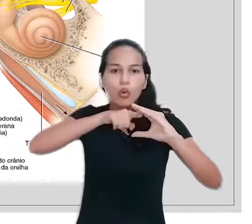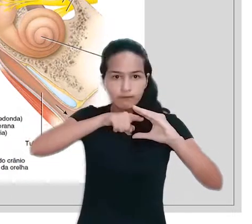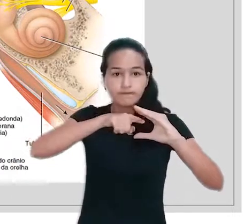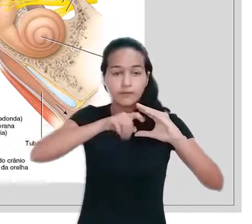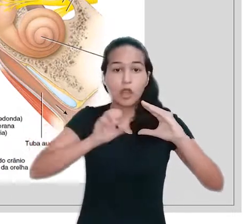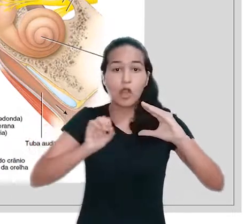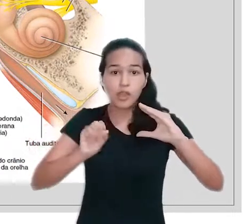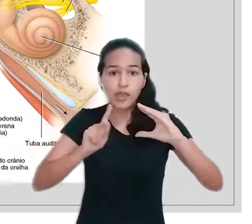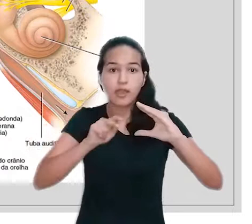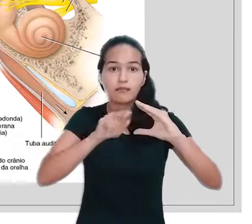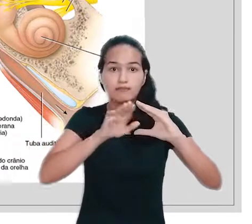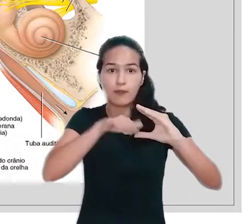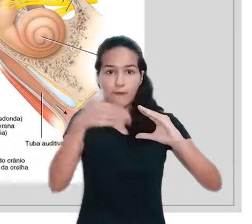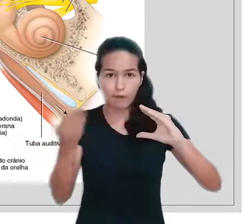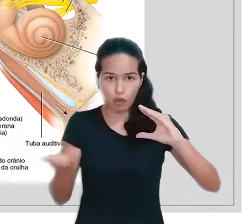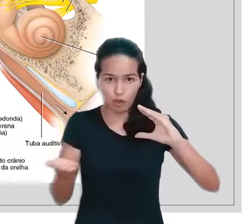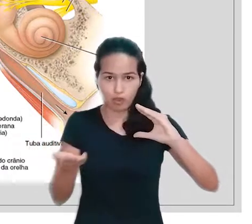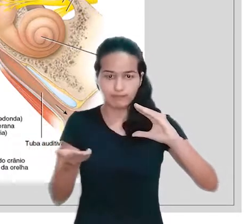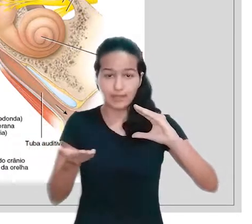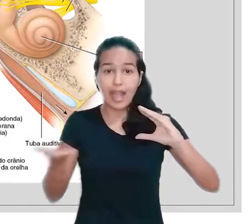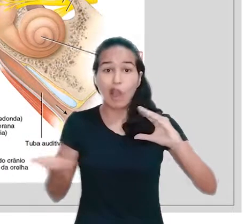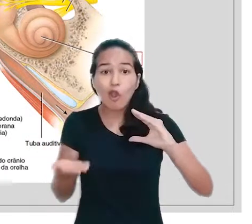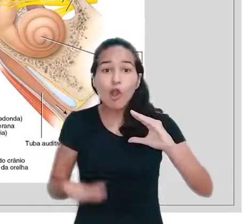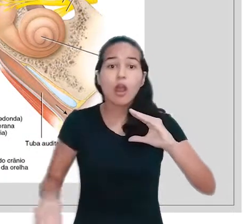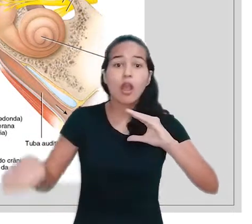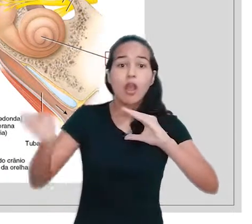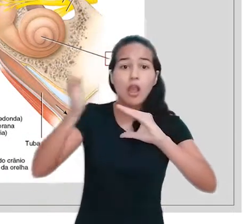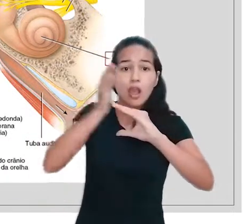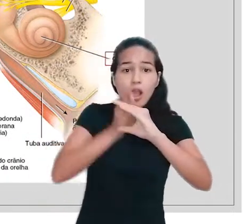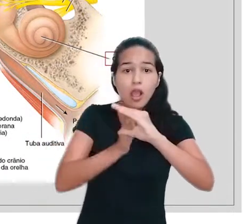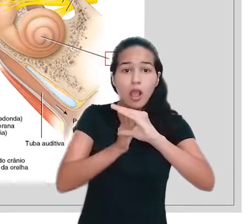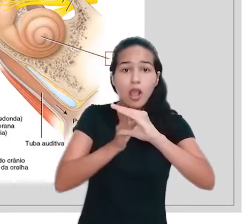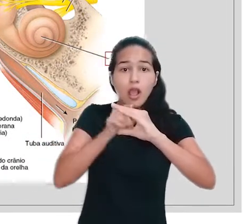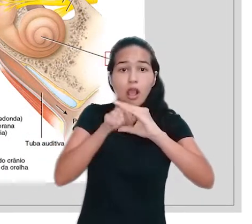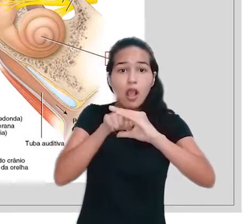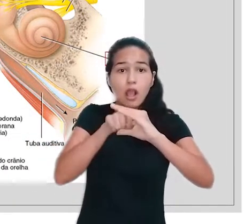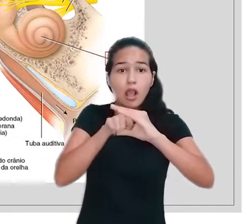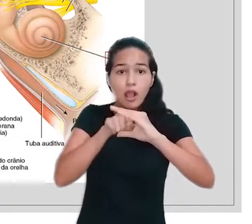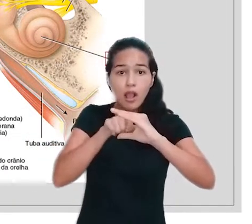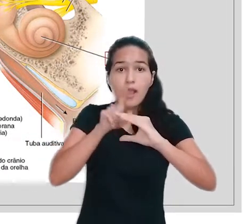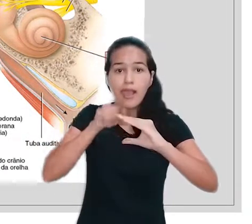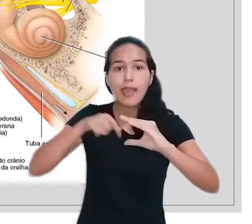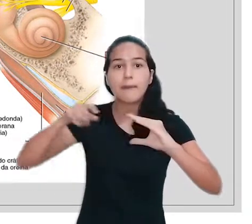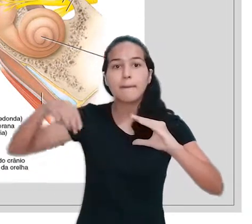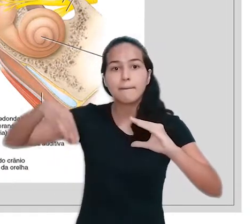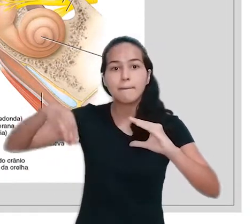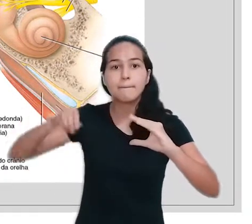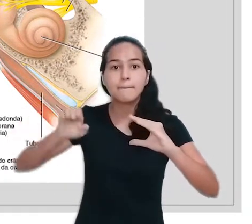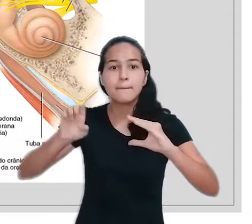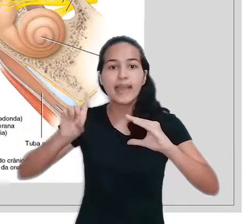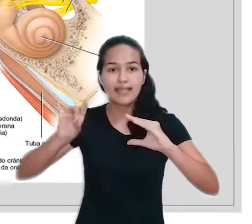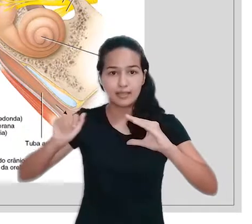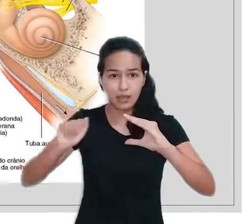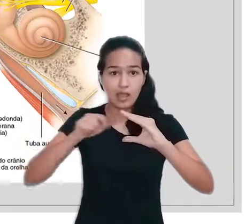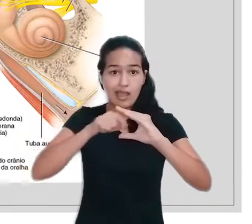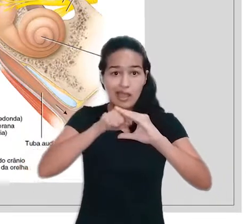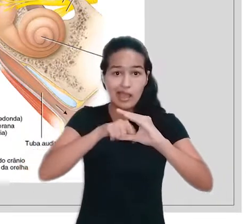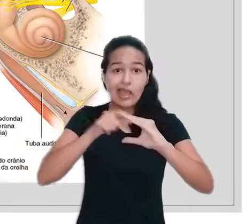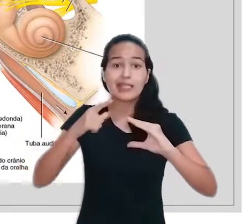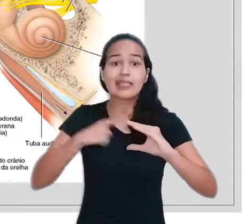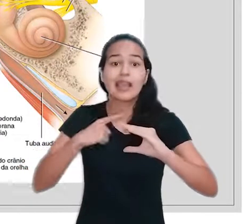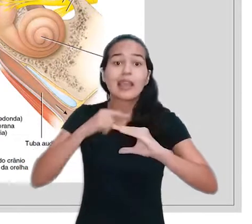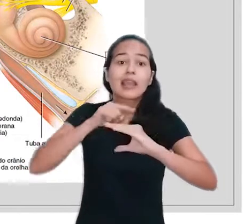a orelha externa e é iniciado, então, a orelha média, que é formada por esses três